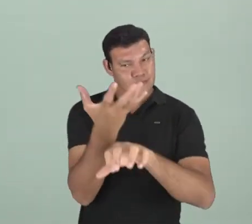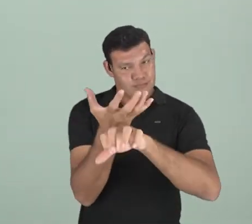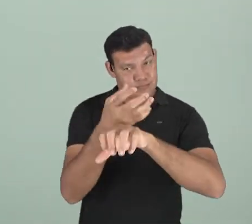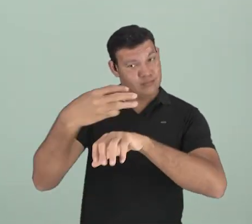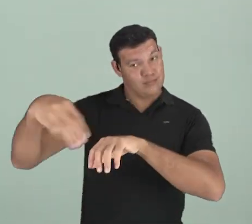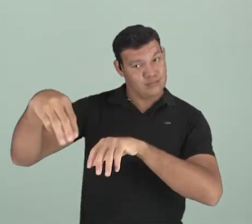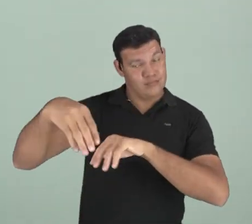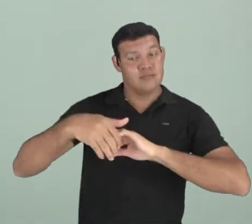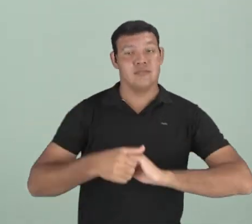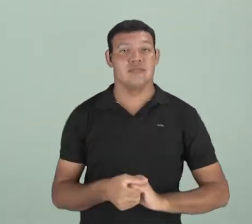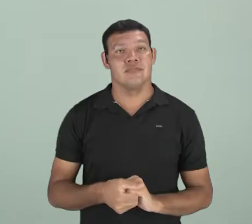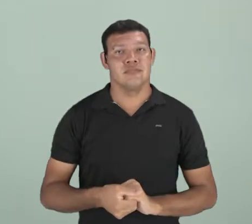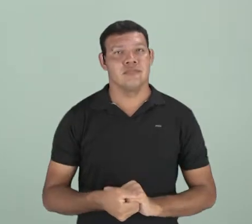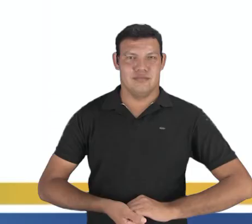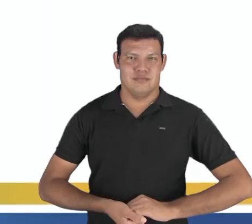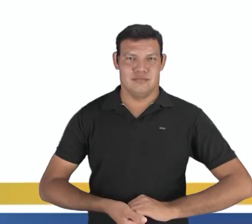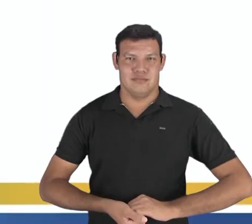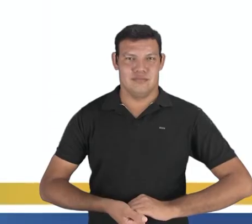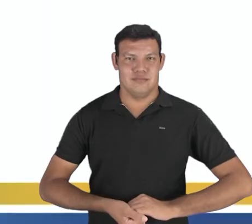matemática.